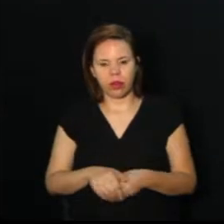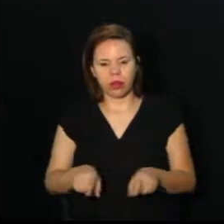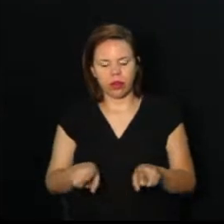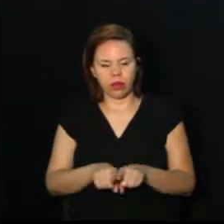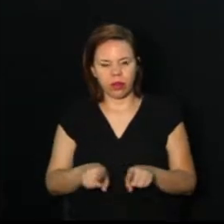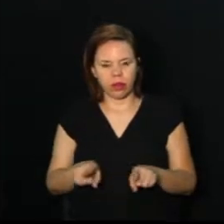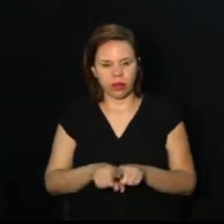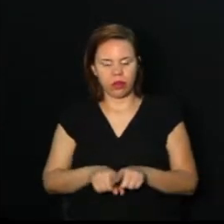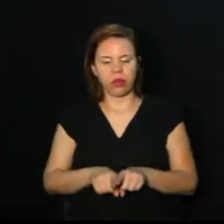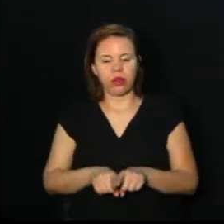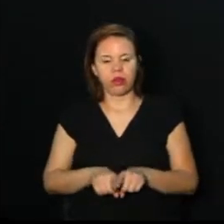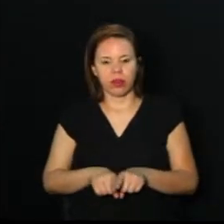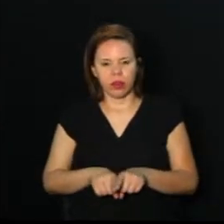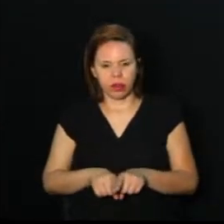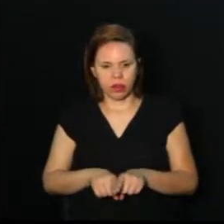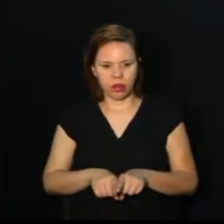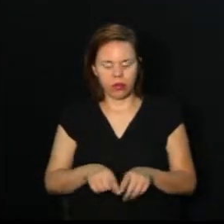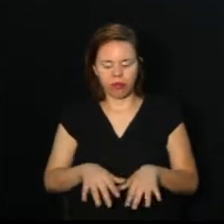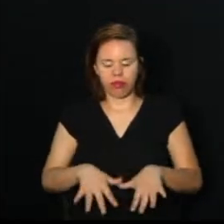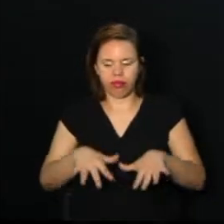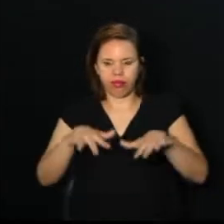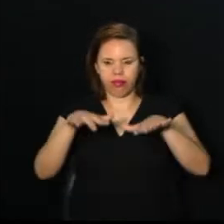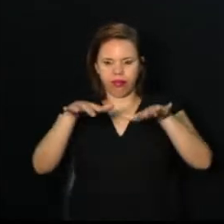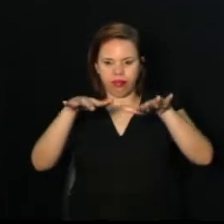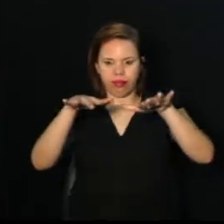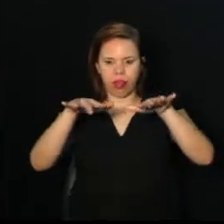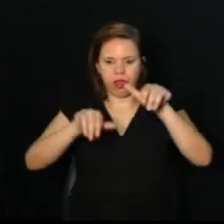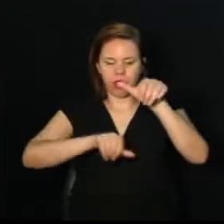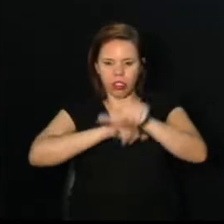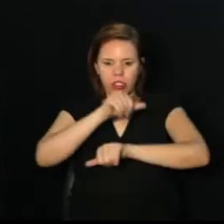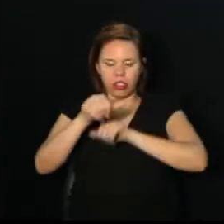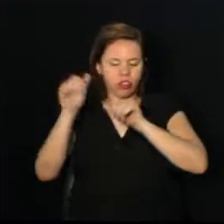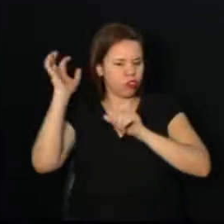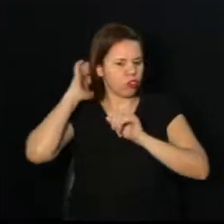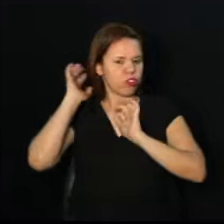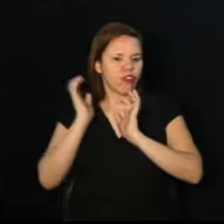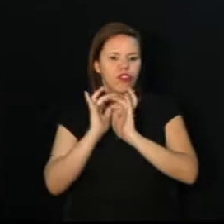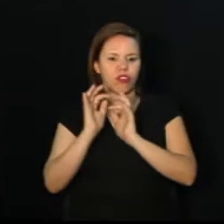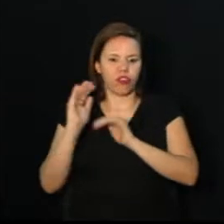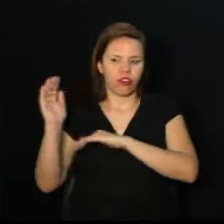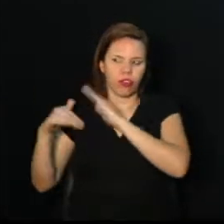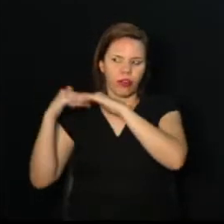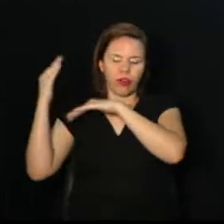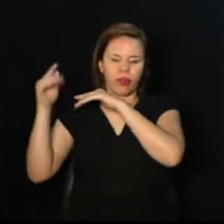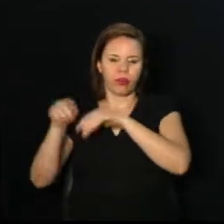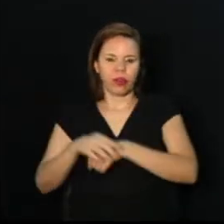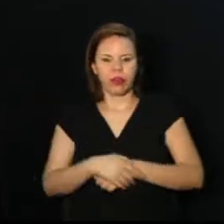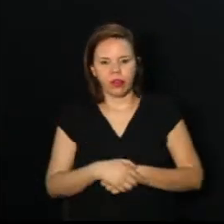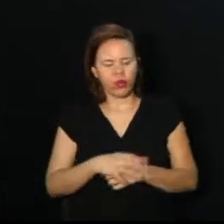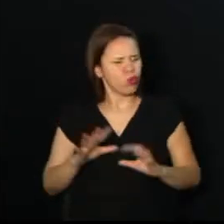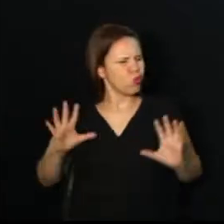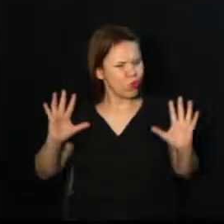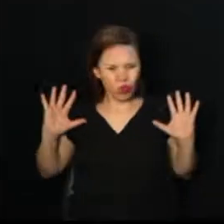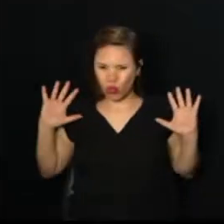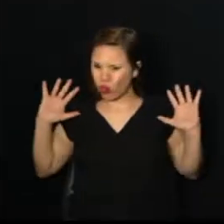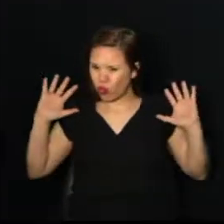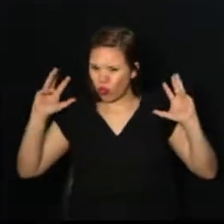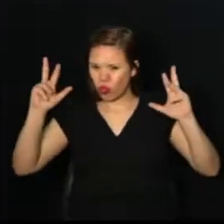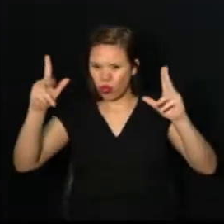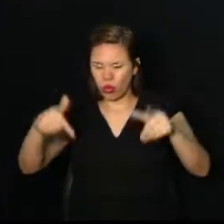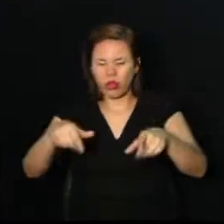desde crianças com distúrbios específicos do neurodesenvolvimento, todos